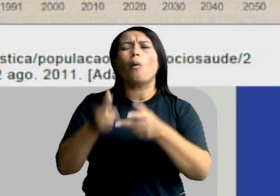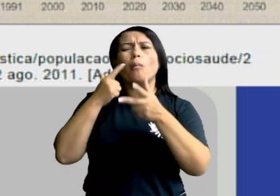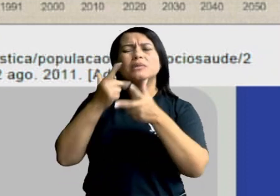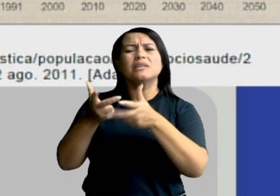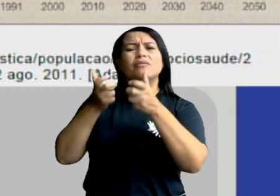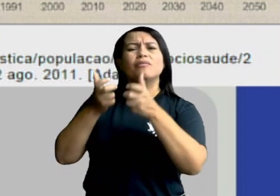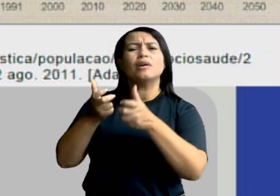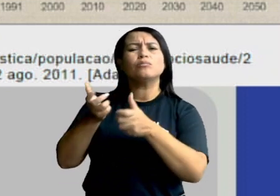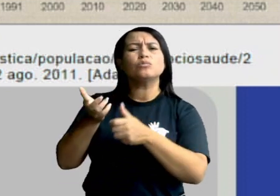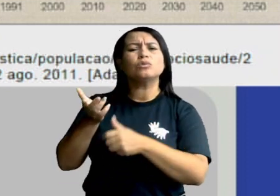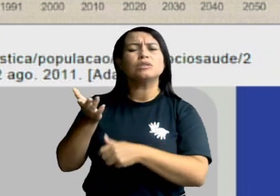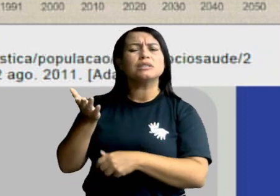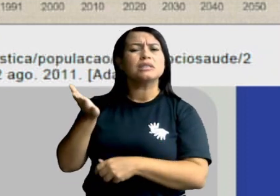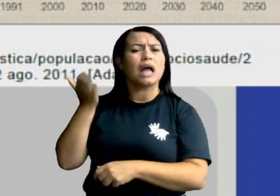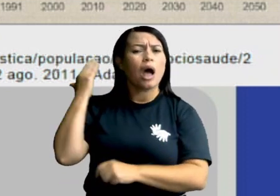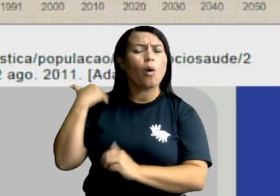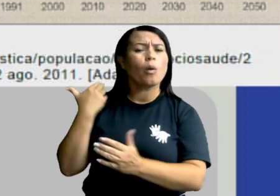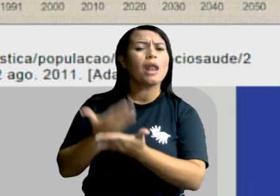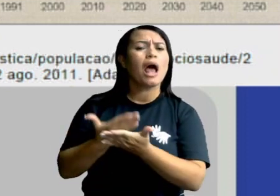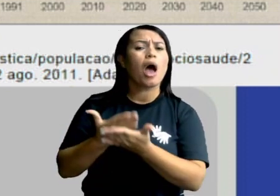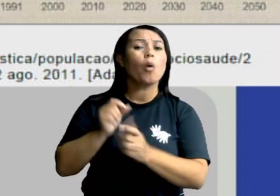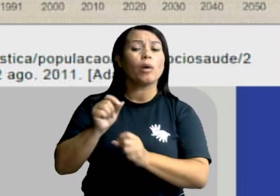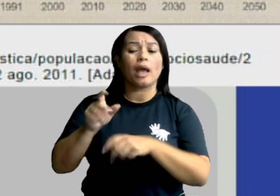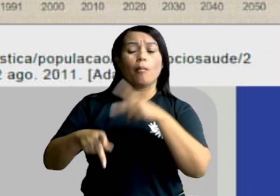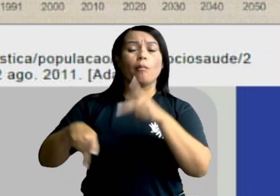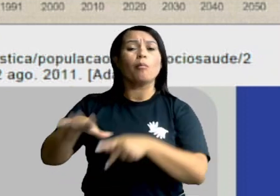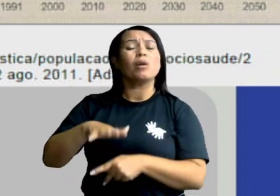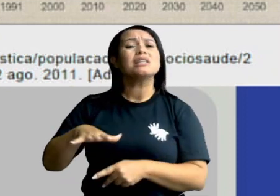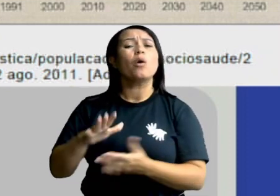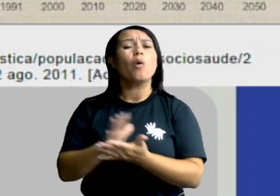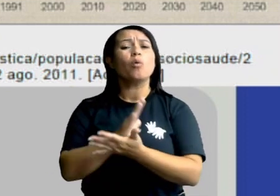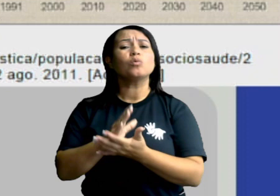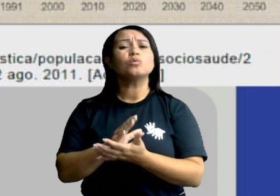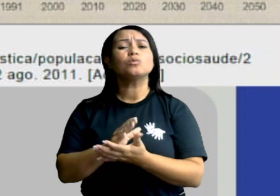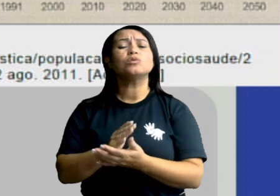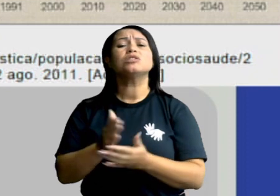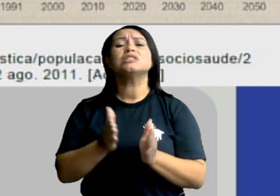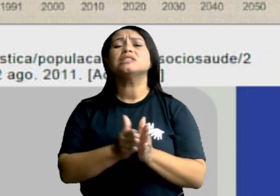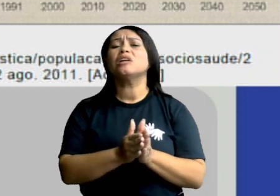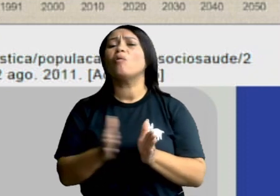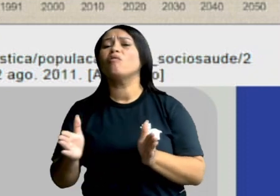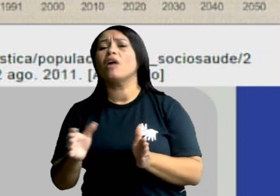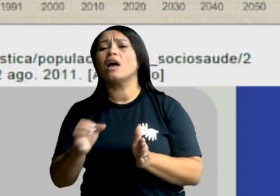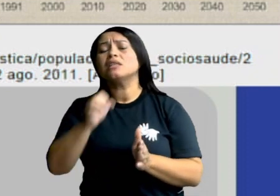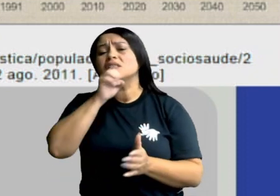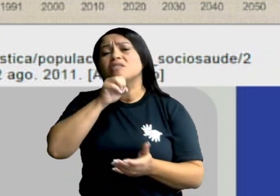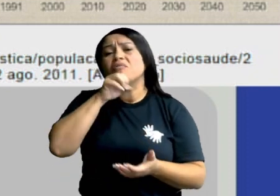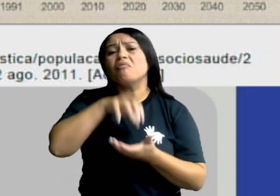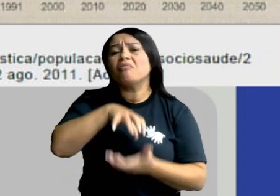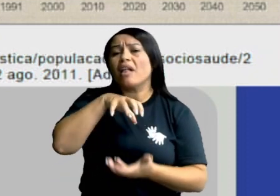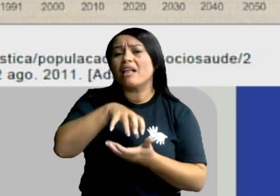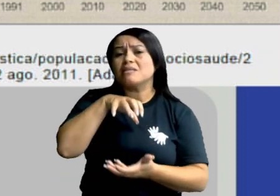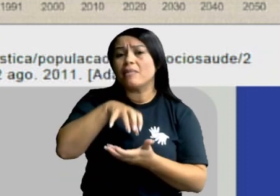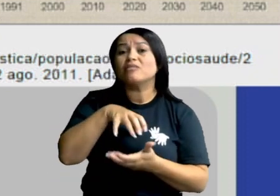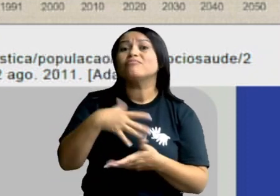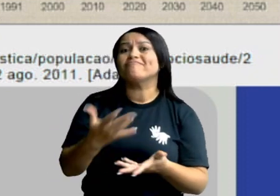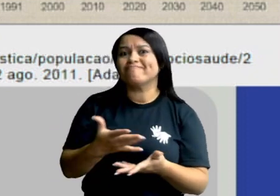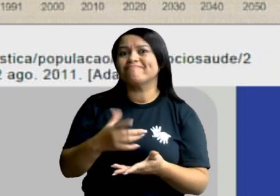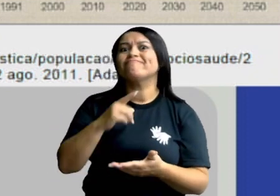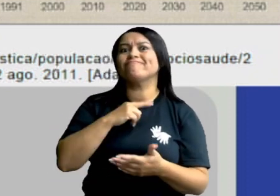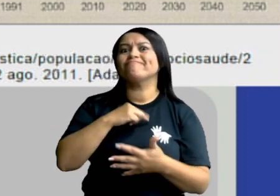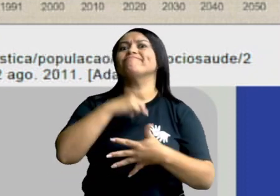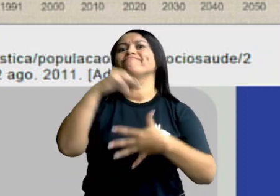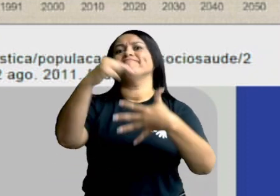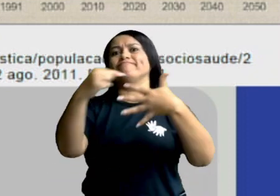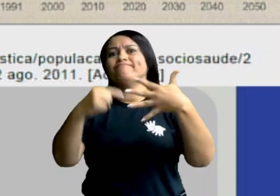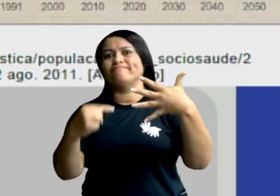que a população brasileira está em fase de envelhecimento, então vários fatores colaboraram para esse envelhecimento ou está